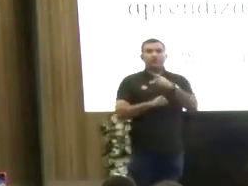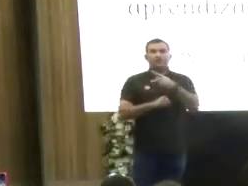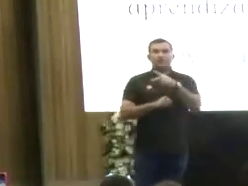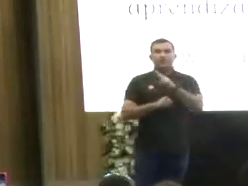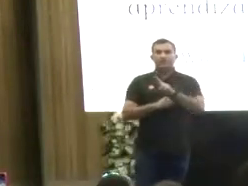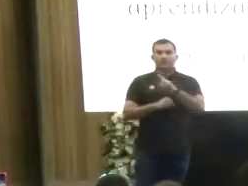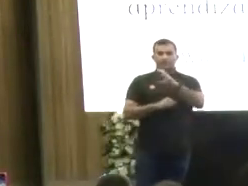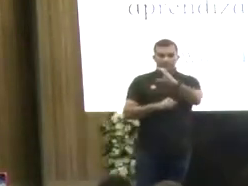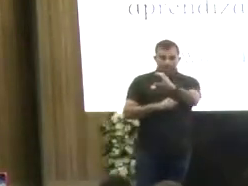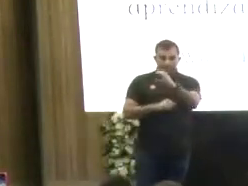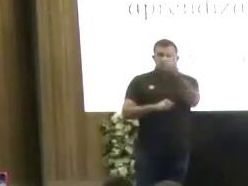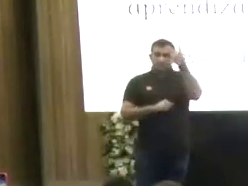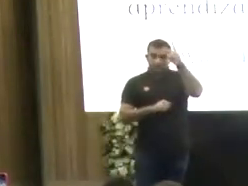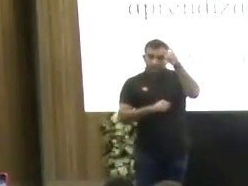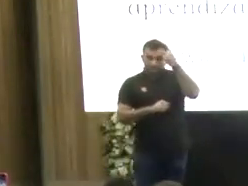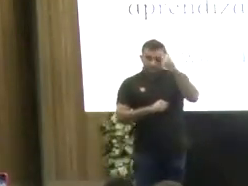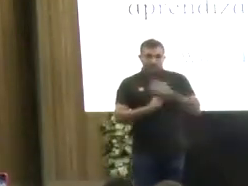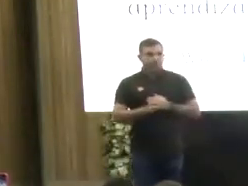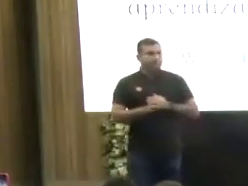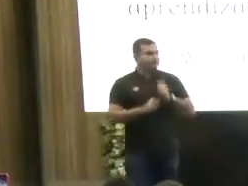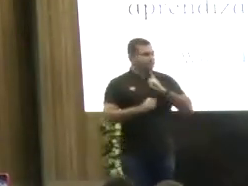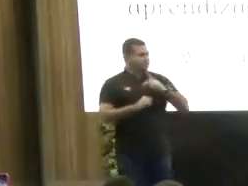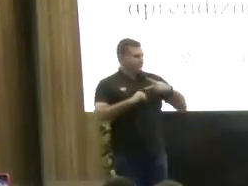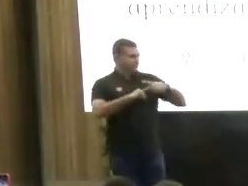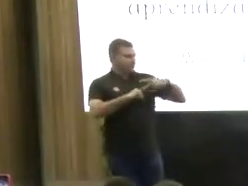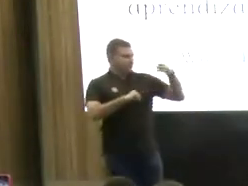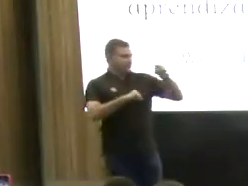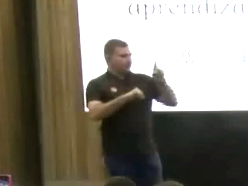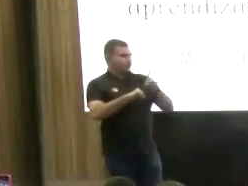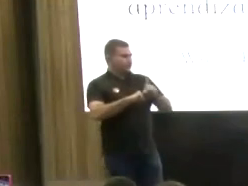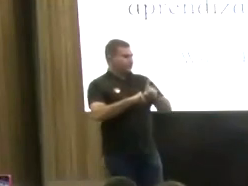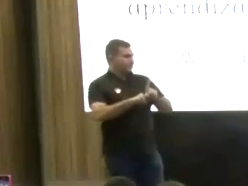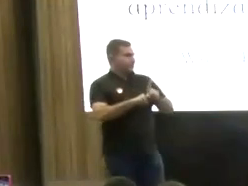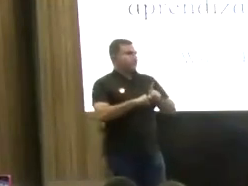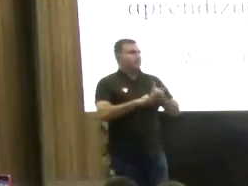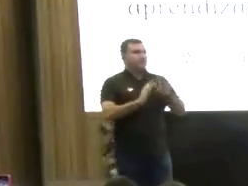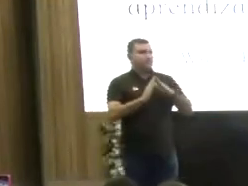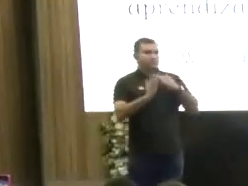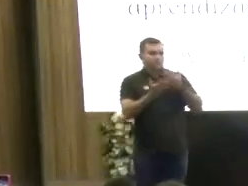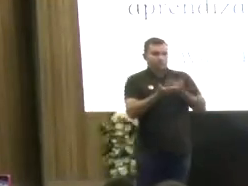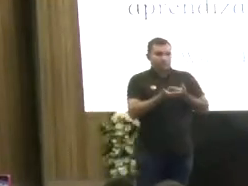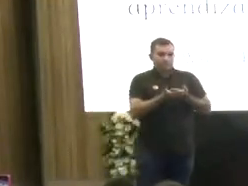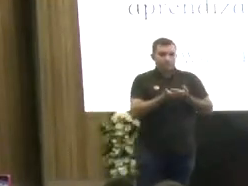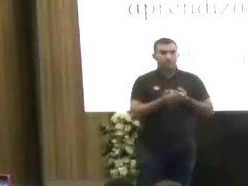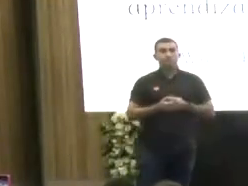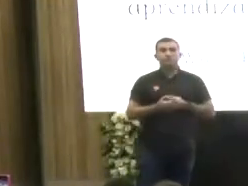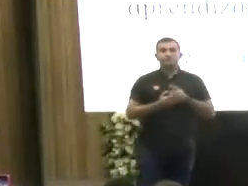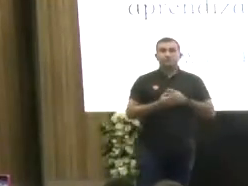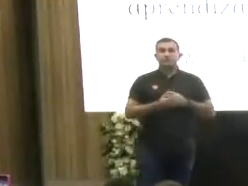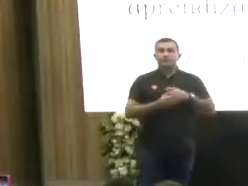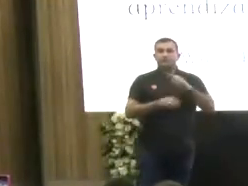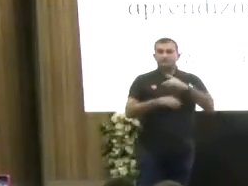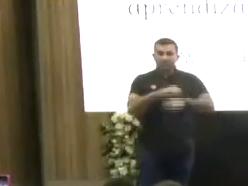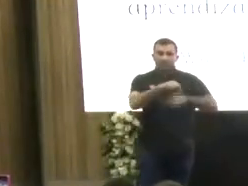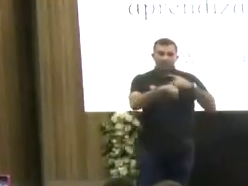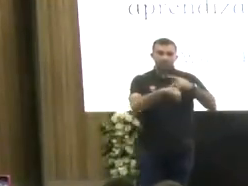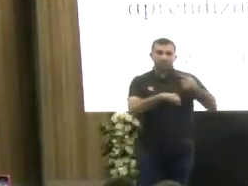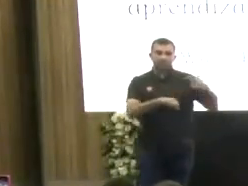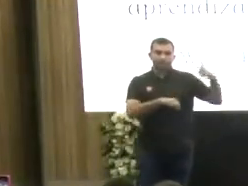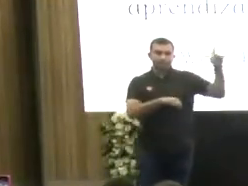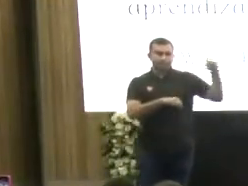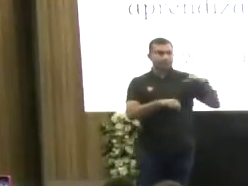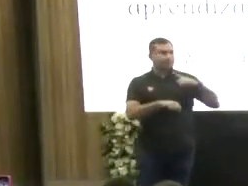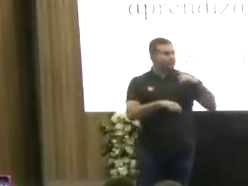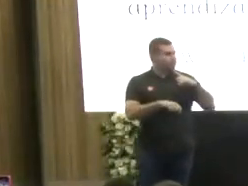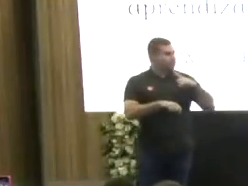Universidade Católica de São Paulo, pós-doutora pela Teachers College Columbia University, professora aposentada sênior